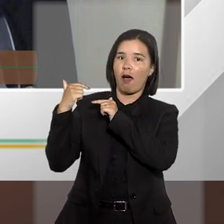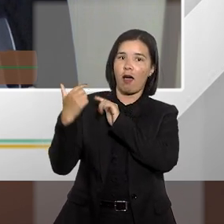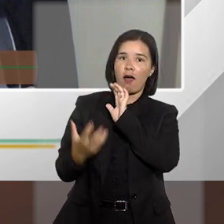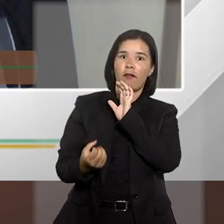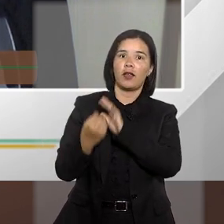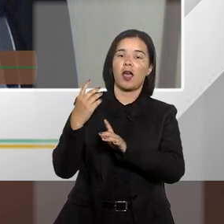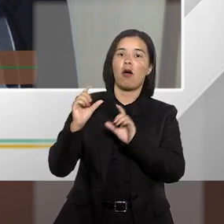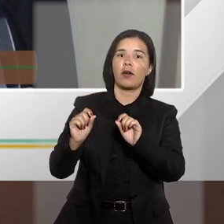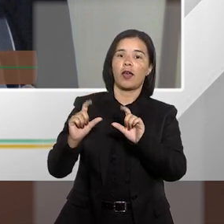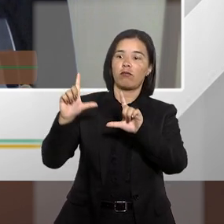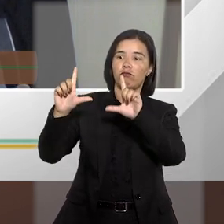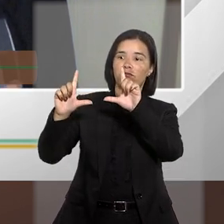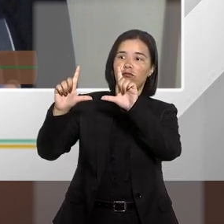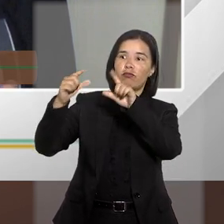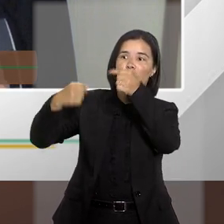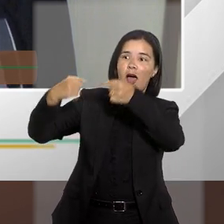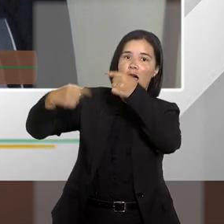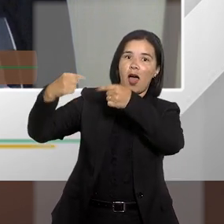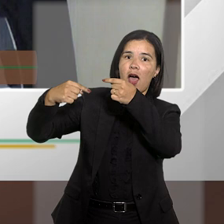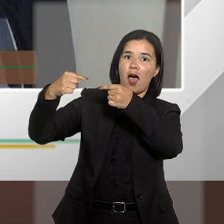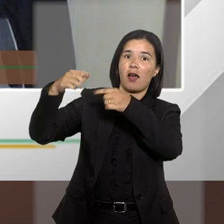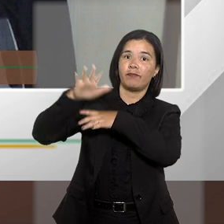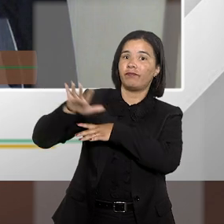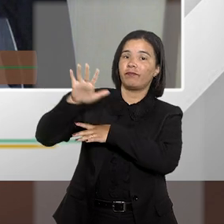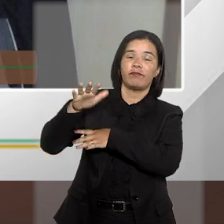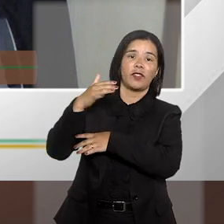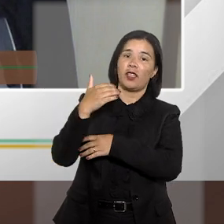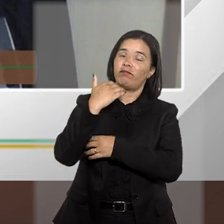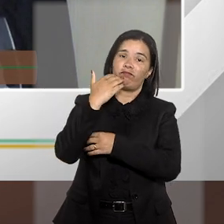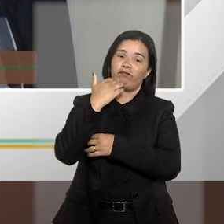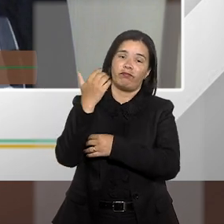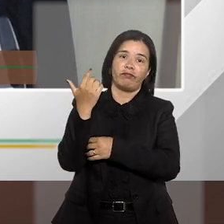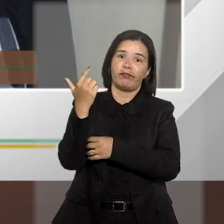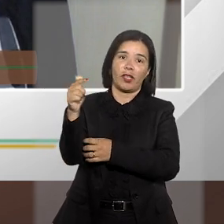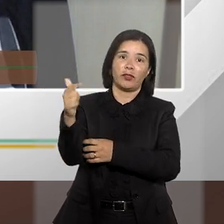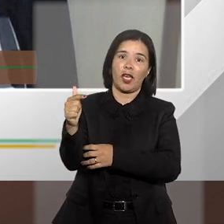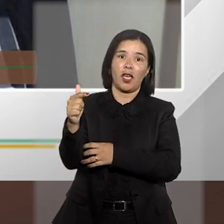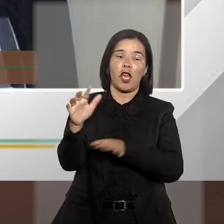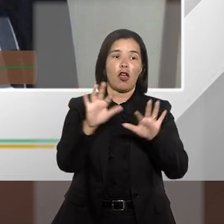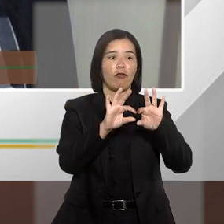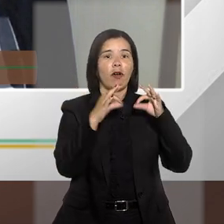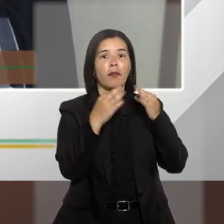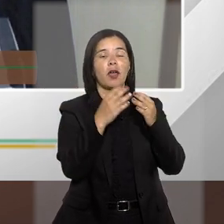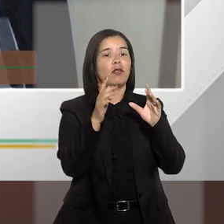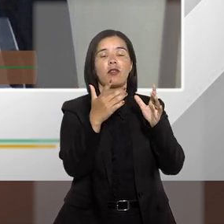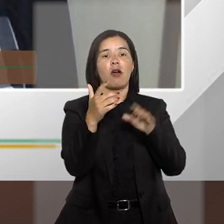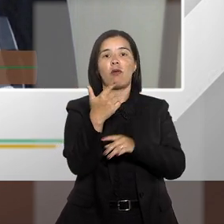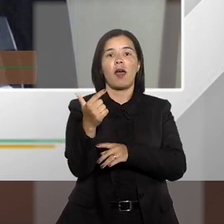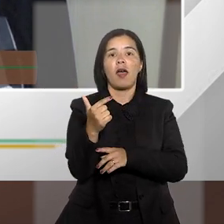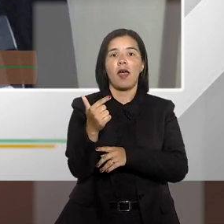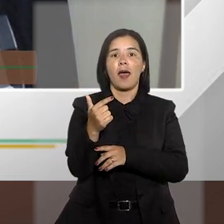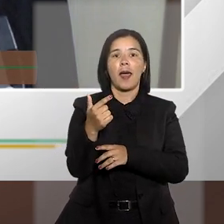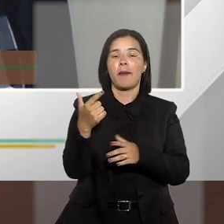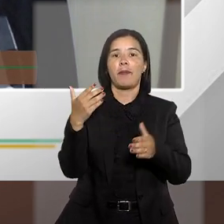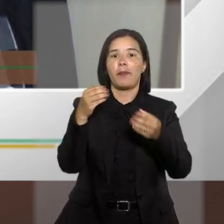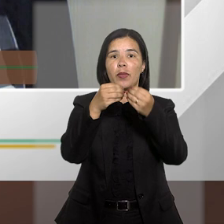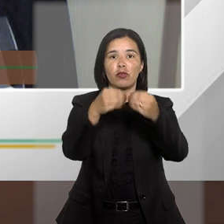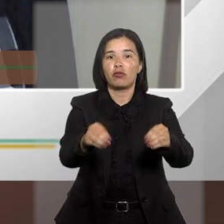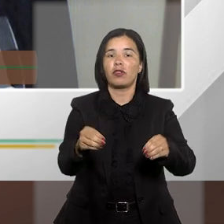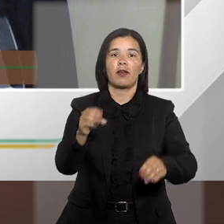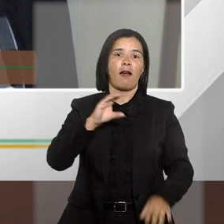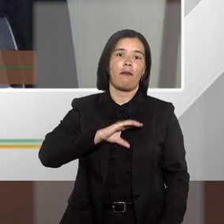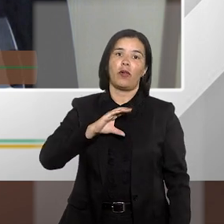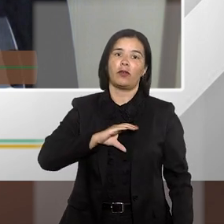de debate que não existe. Não, não é ferir a sua família, não é ferir a língua portuguesa, mas é incluir